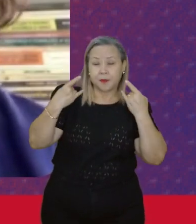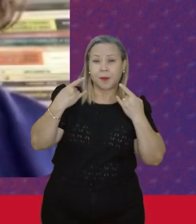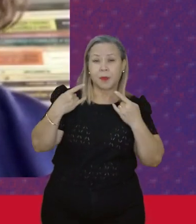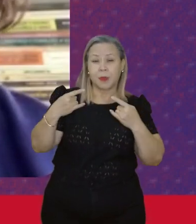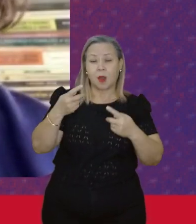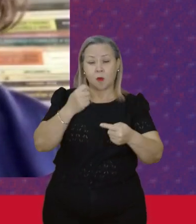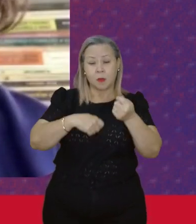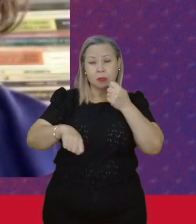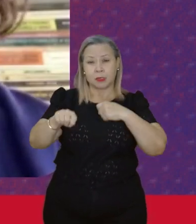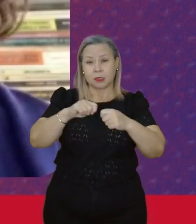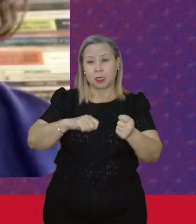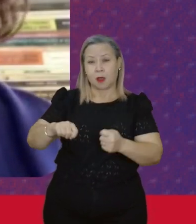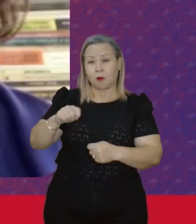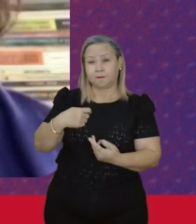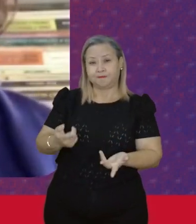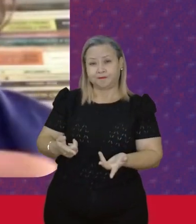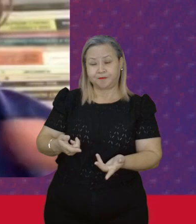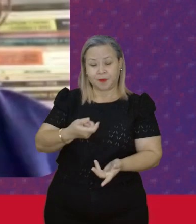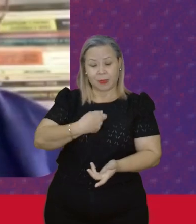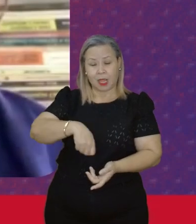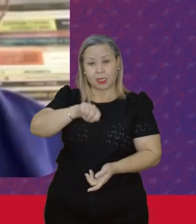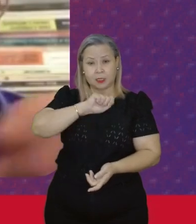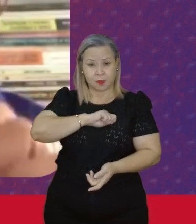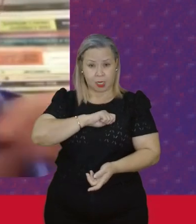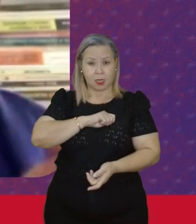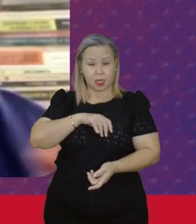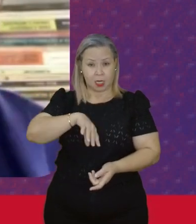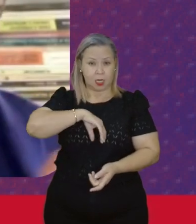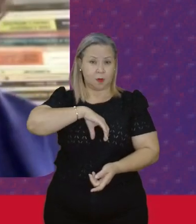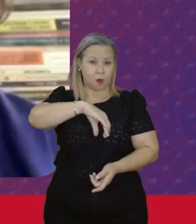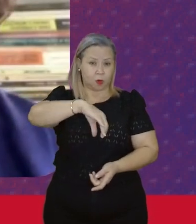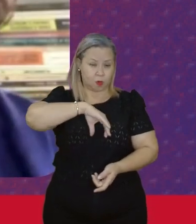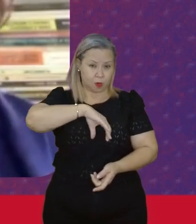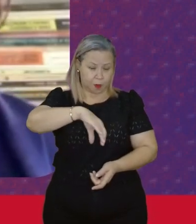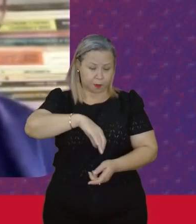em Portugal. Esse comércio,